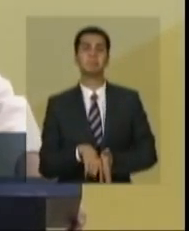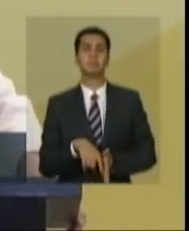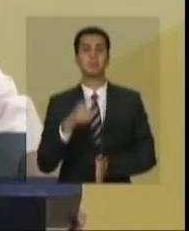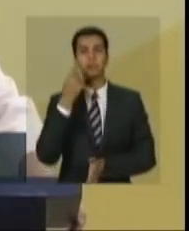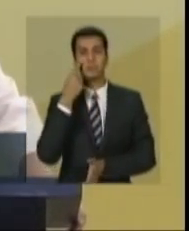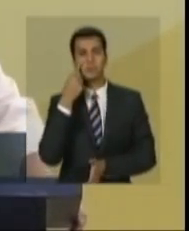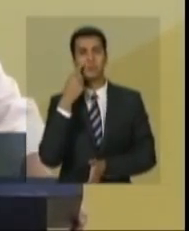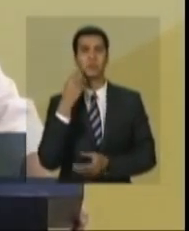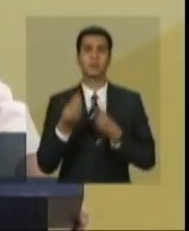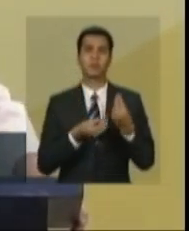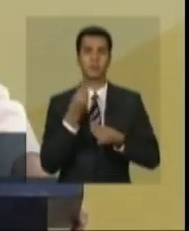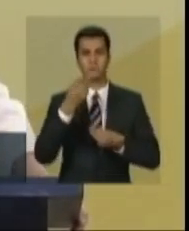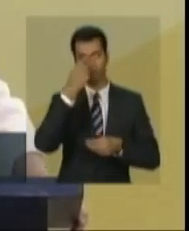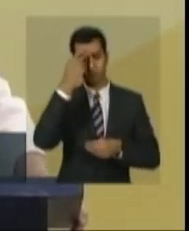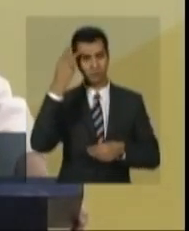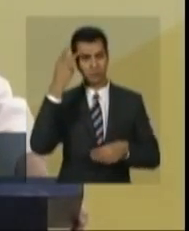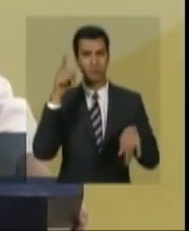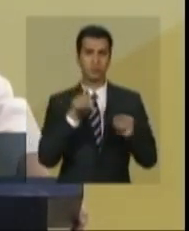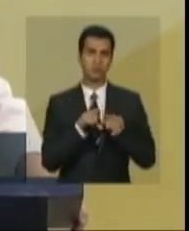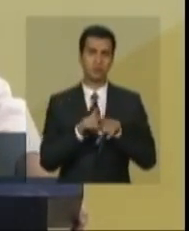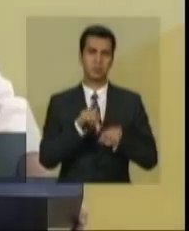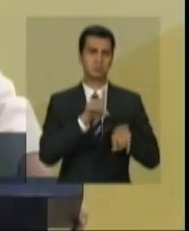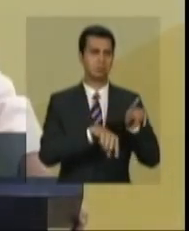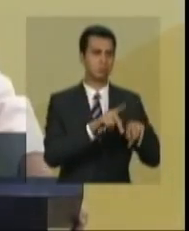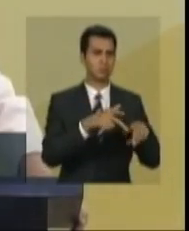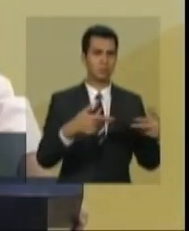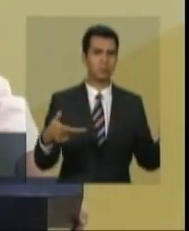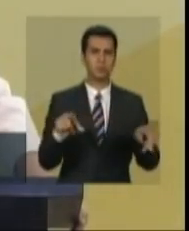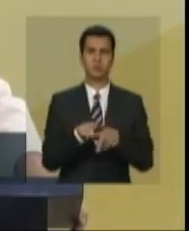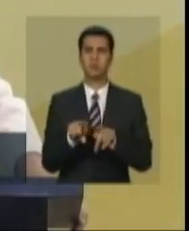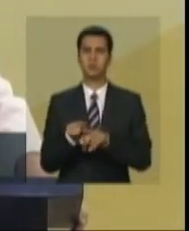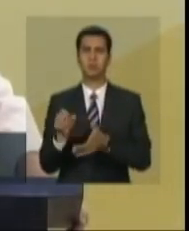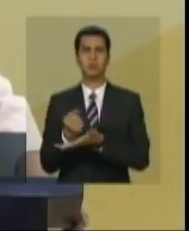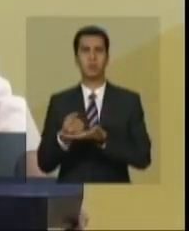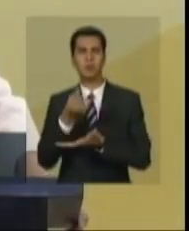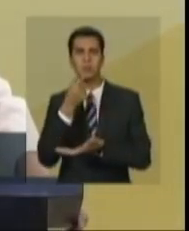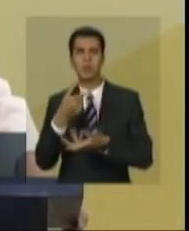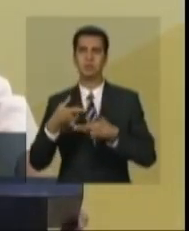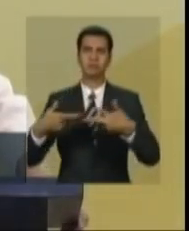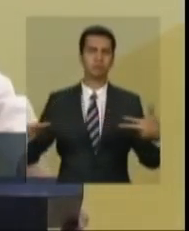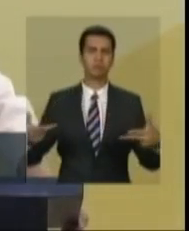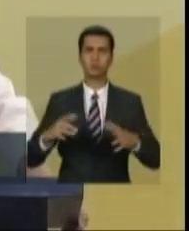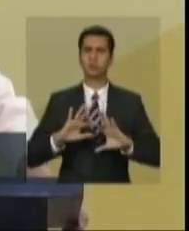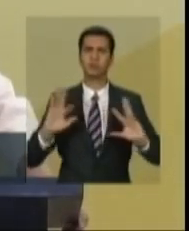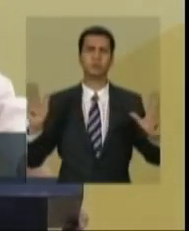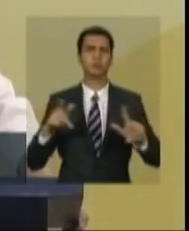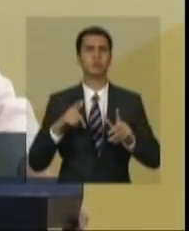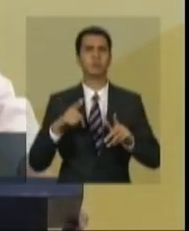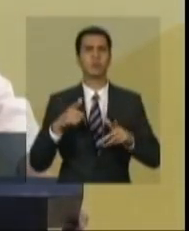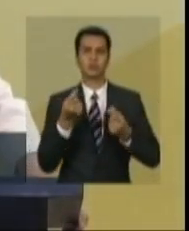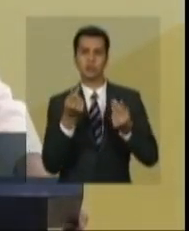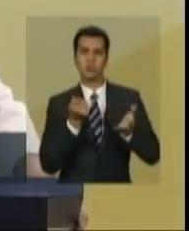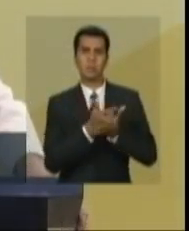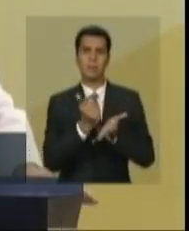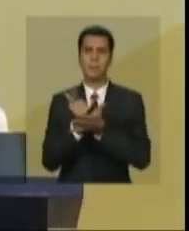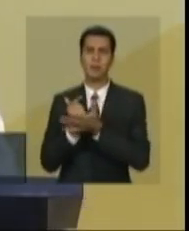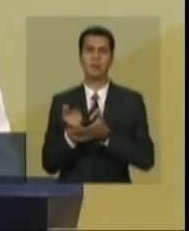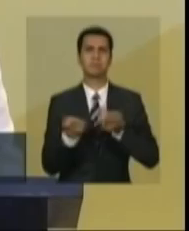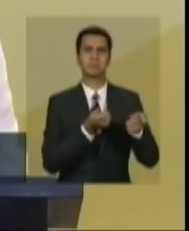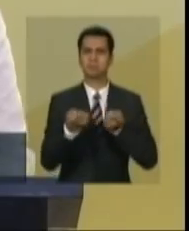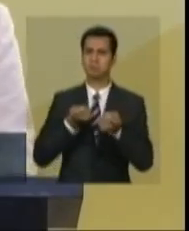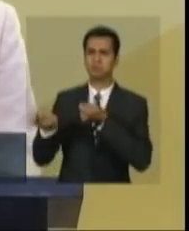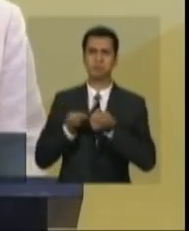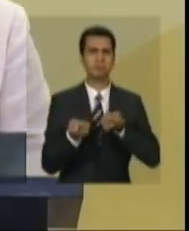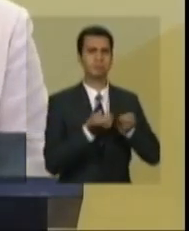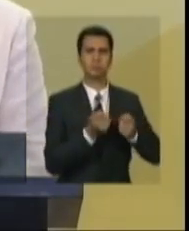de recursos humanos, de equipamentos, insumos, controle e qualidade dos gastos. Minhas